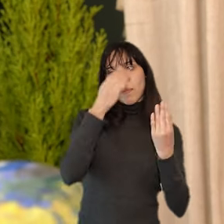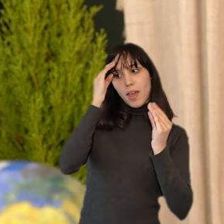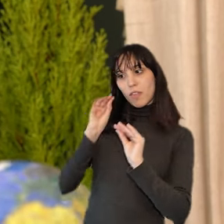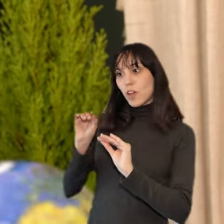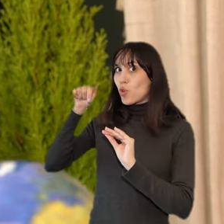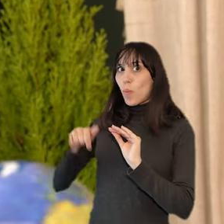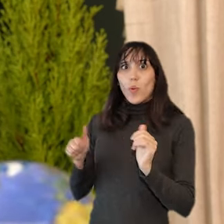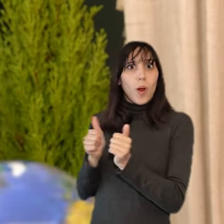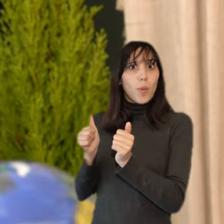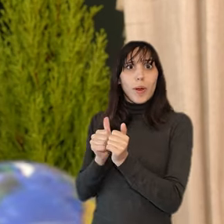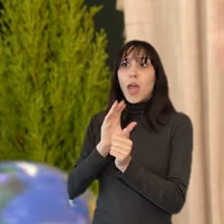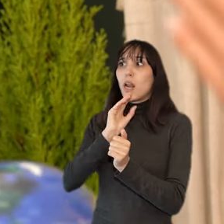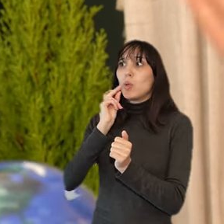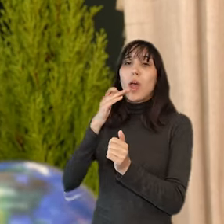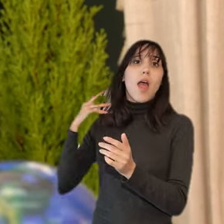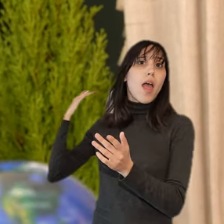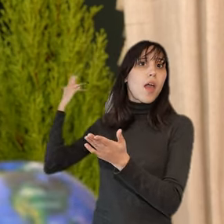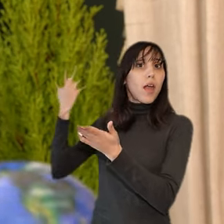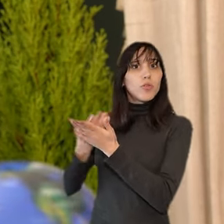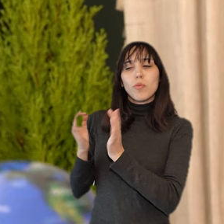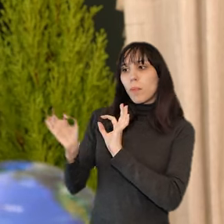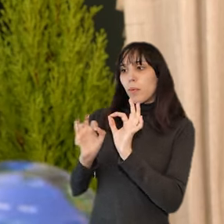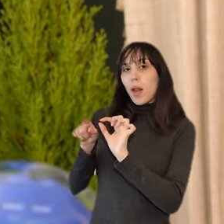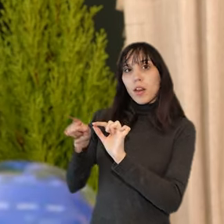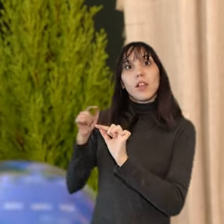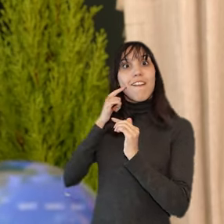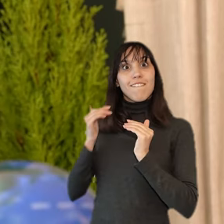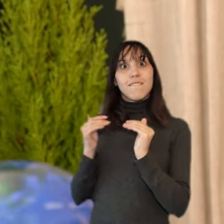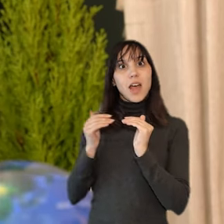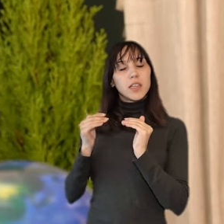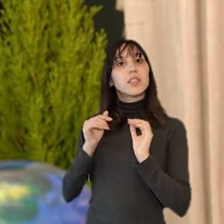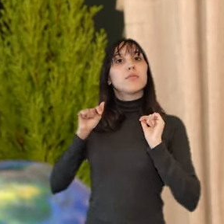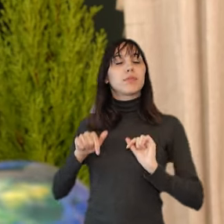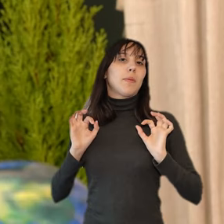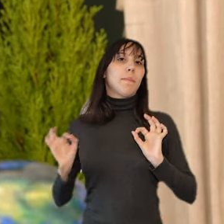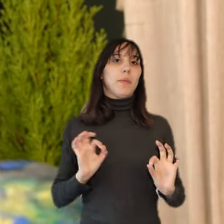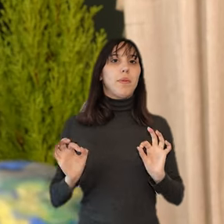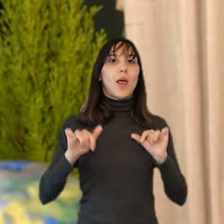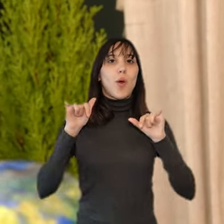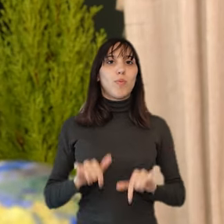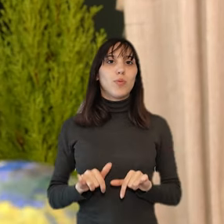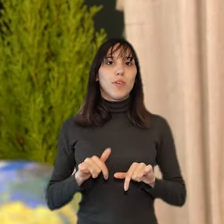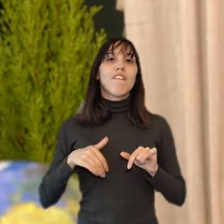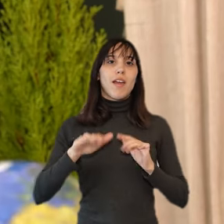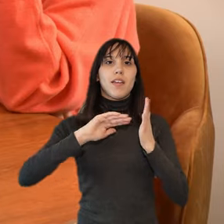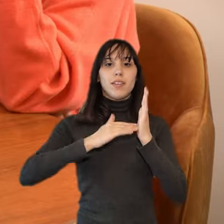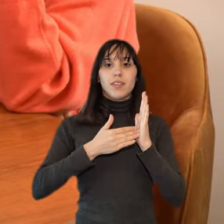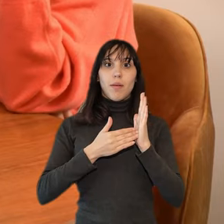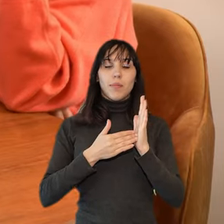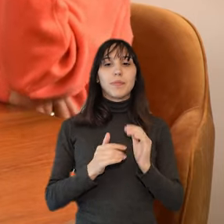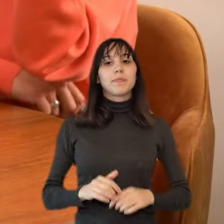já está a acompanhar o aluno há imenso tempo para que ele chegue a esta fase e esteja preparado para realizar Esses exames com